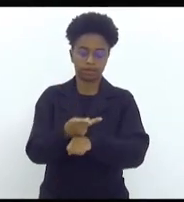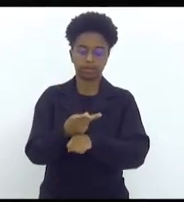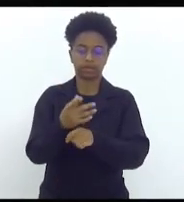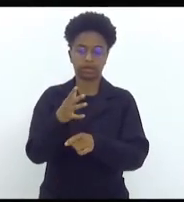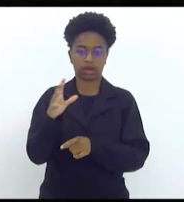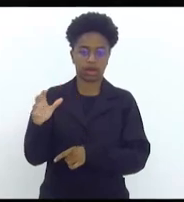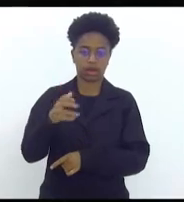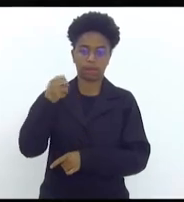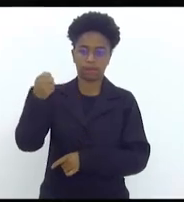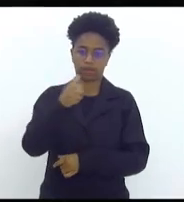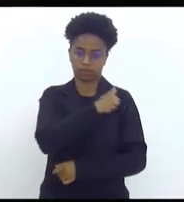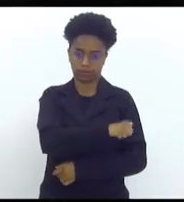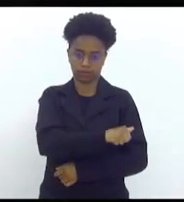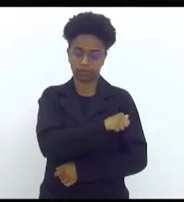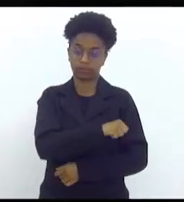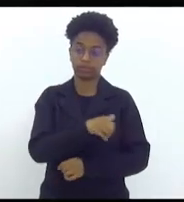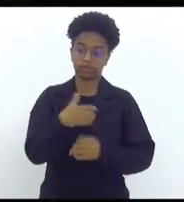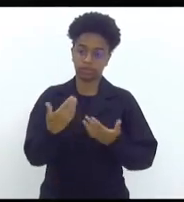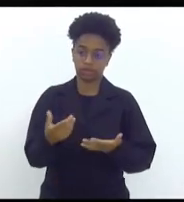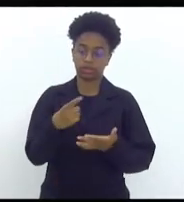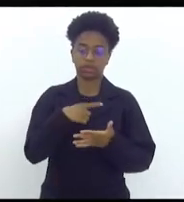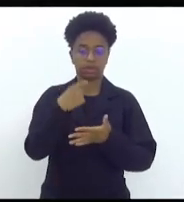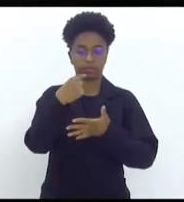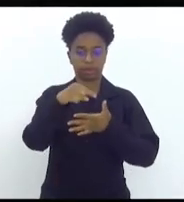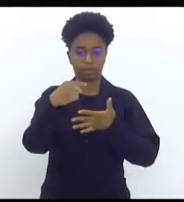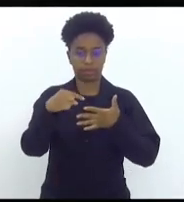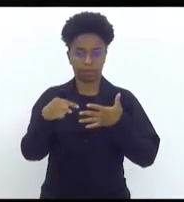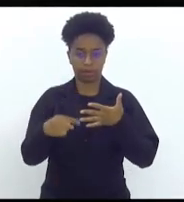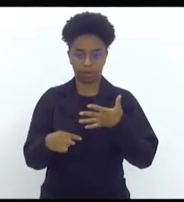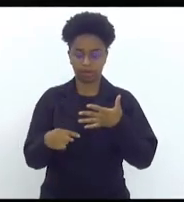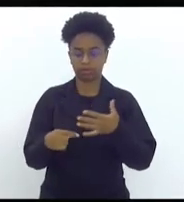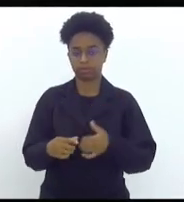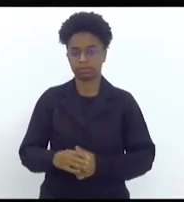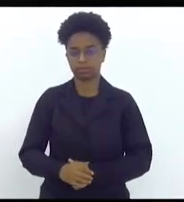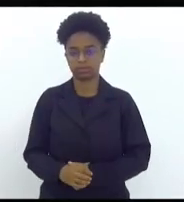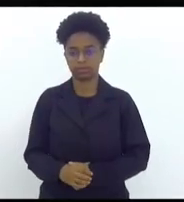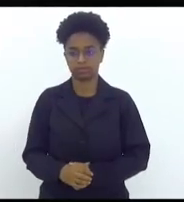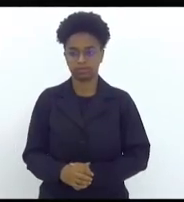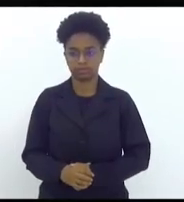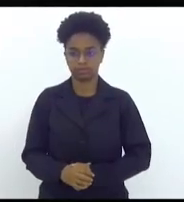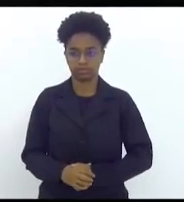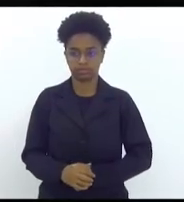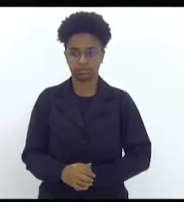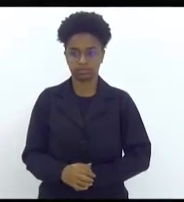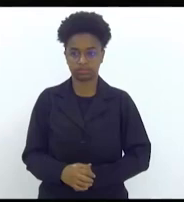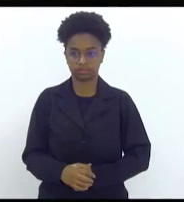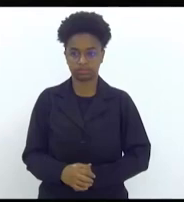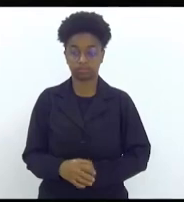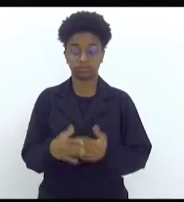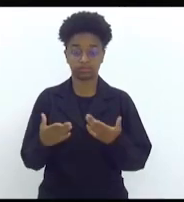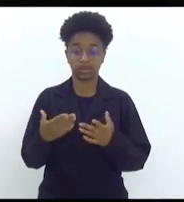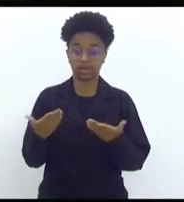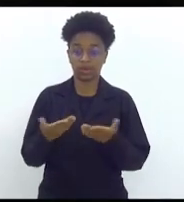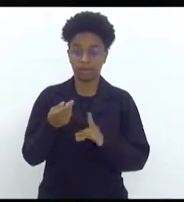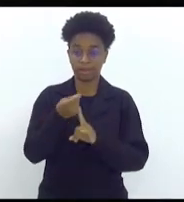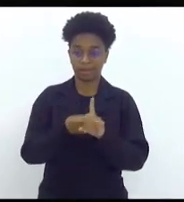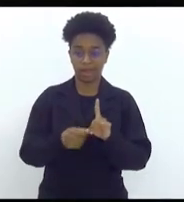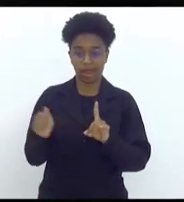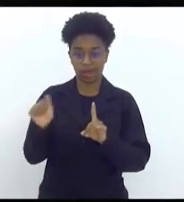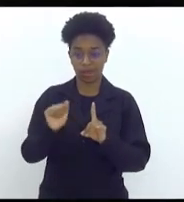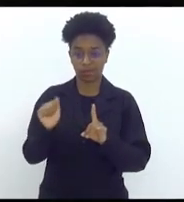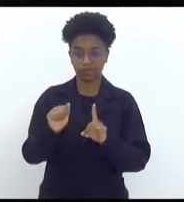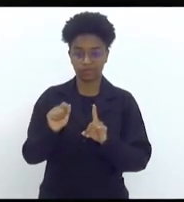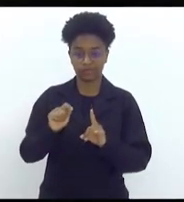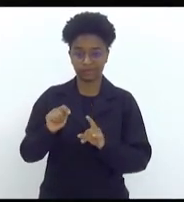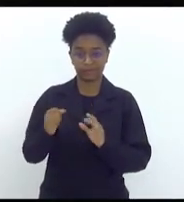hop é Estácio São Carlos e Vasco da Gama esse depois tu me define de